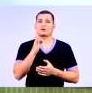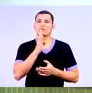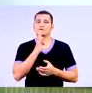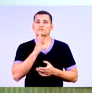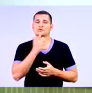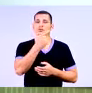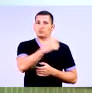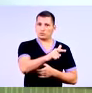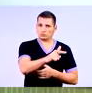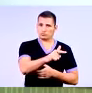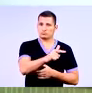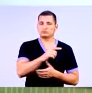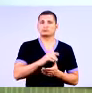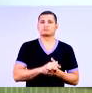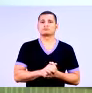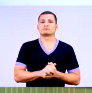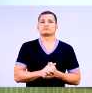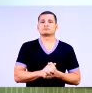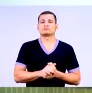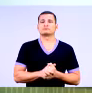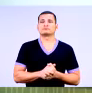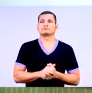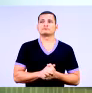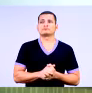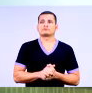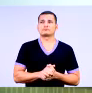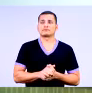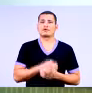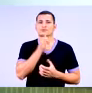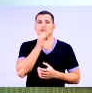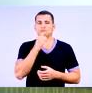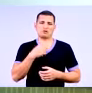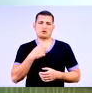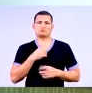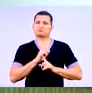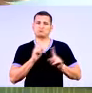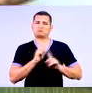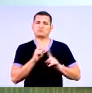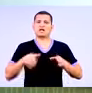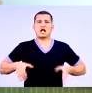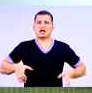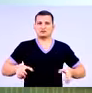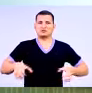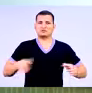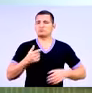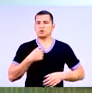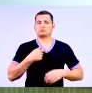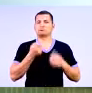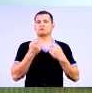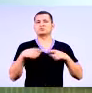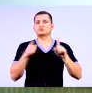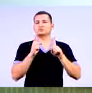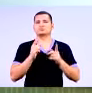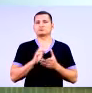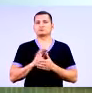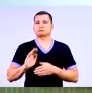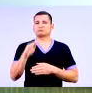partir dele mesmo. Então, bom, eu não sou cadeirante, eu não preciso das